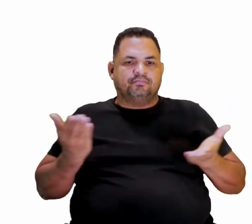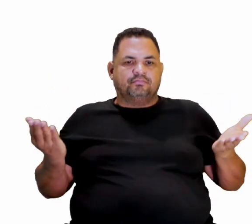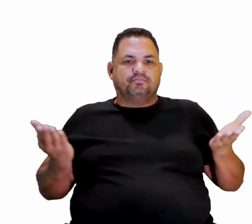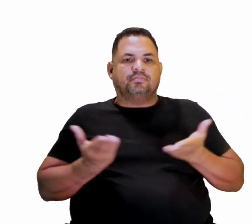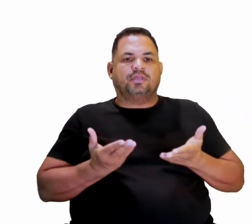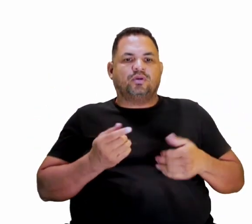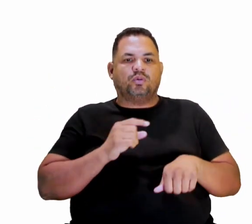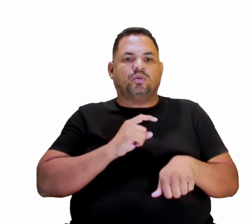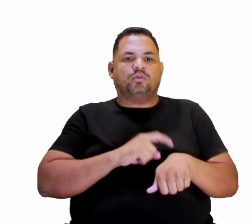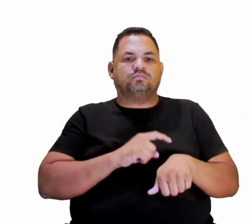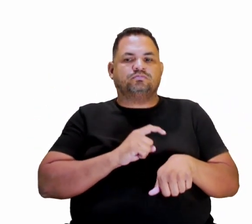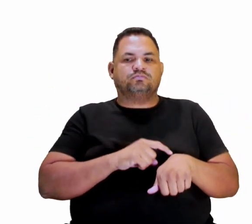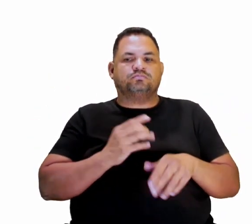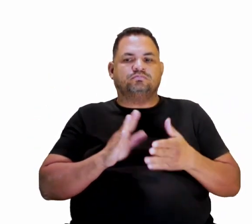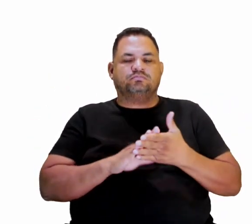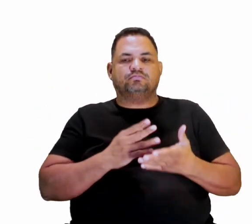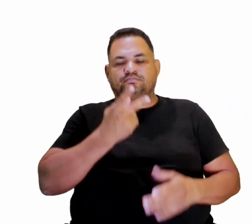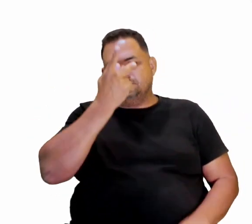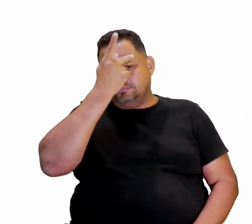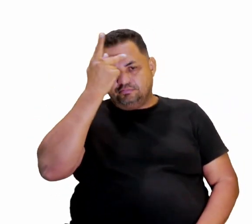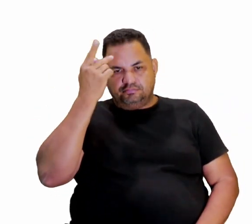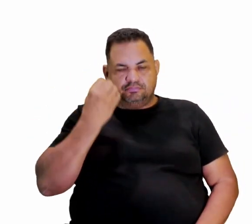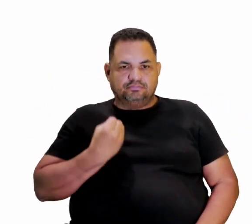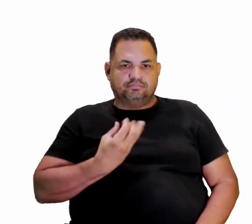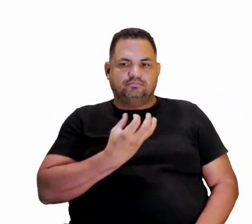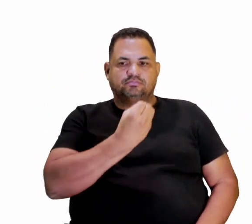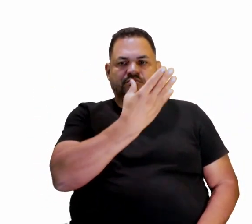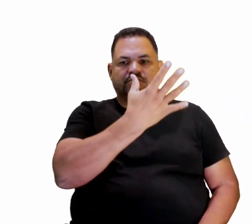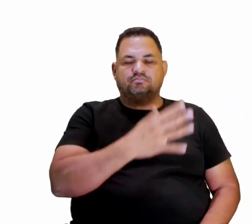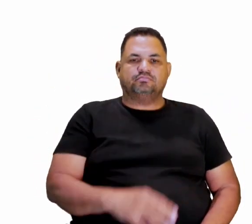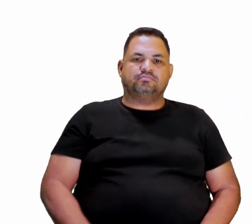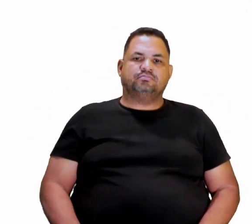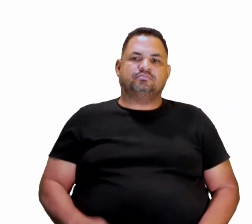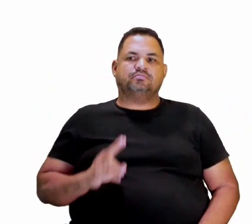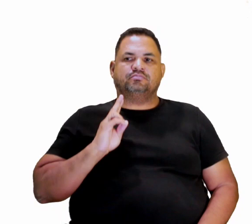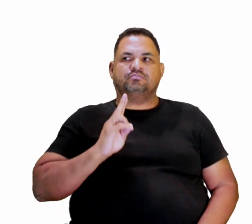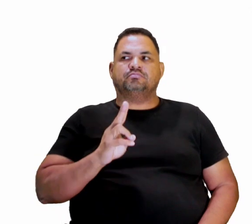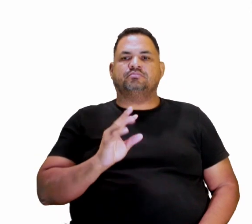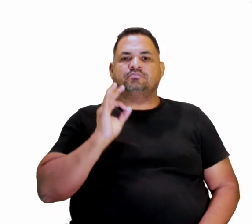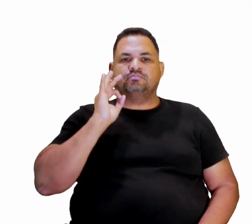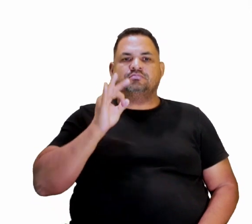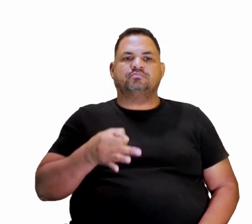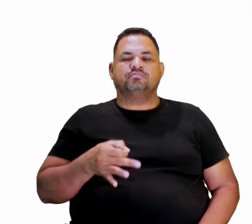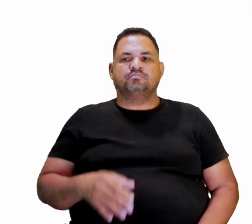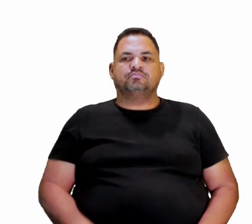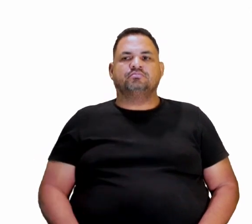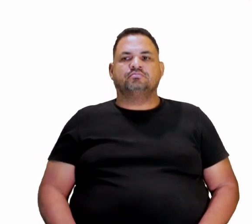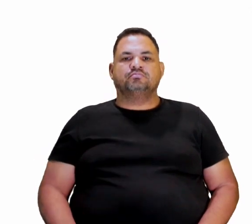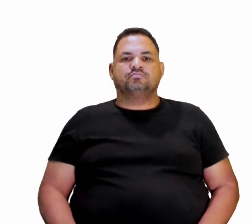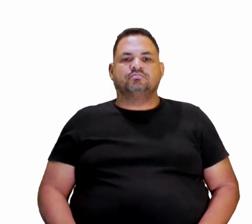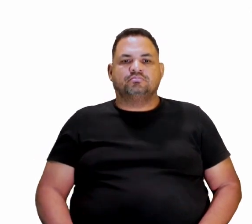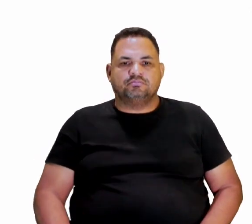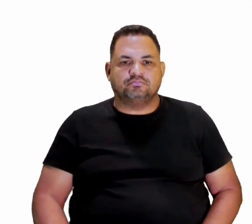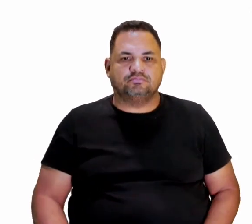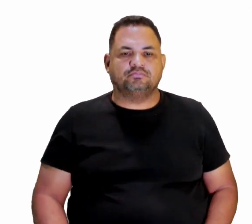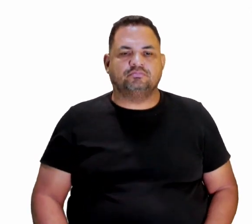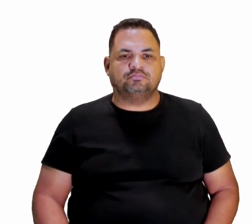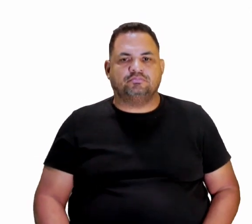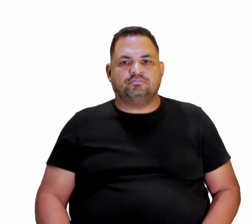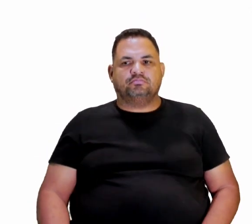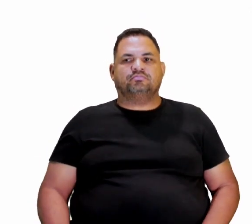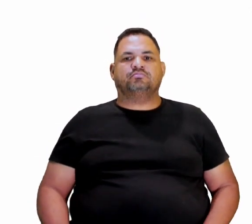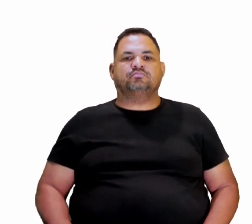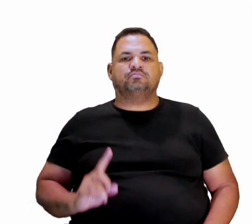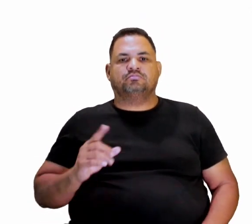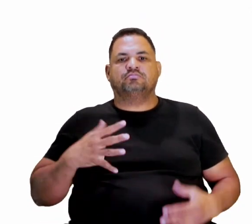nesse momento, pessoas viajando, enfim, e assim por diante. Certo? Então, ele está falando desta ação aqui. Beleza?